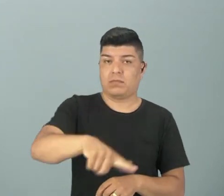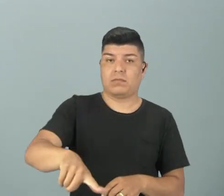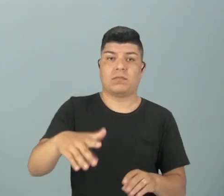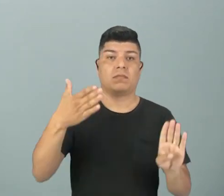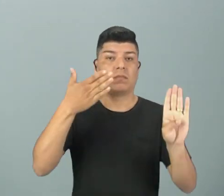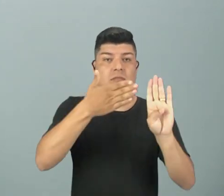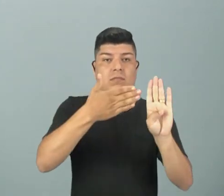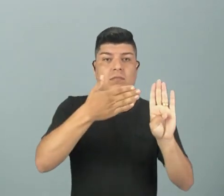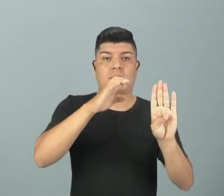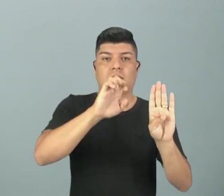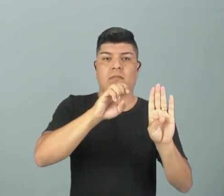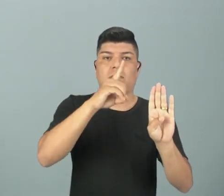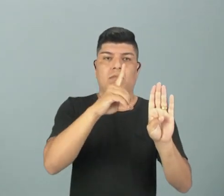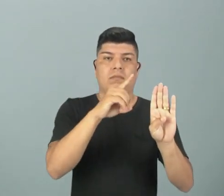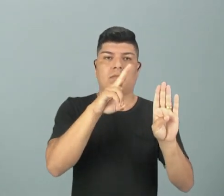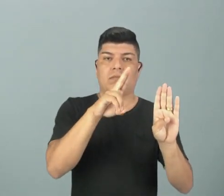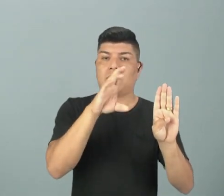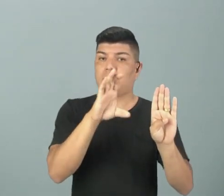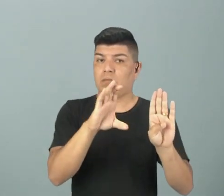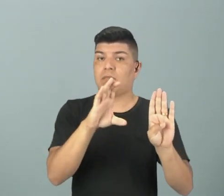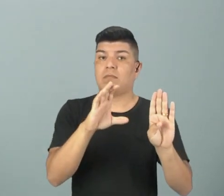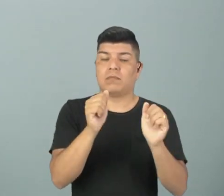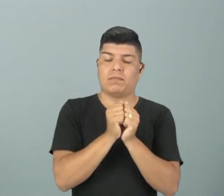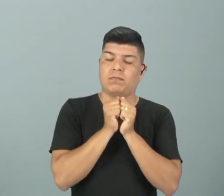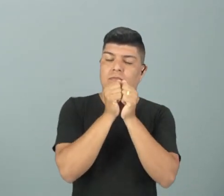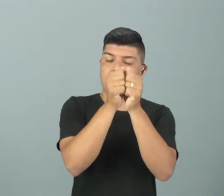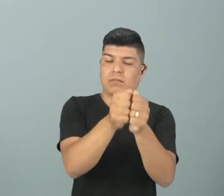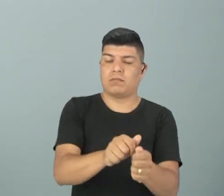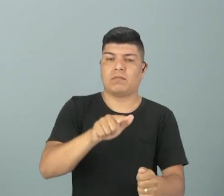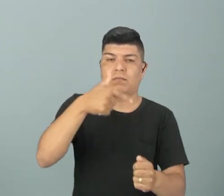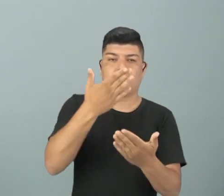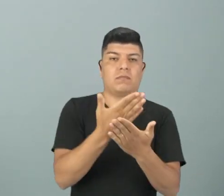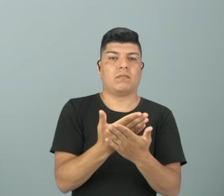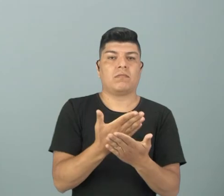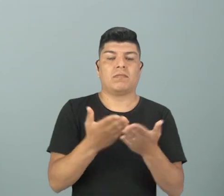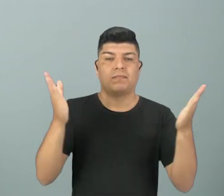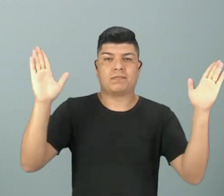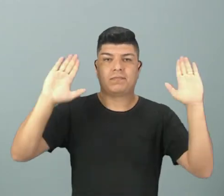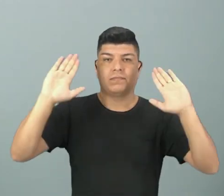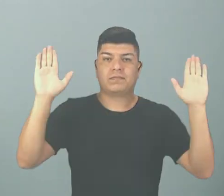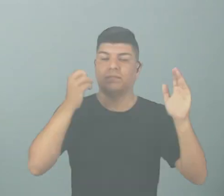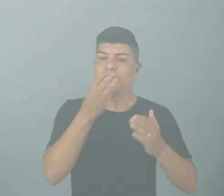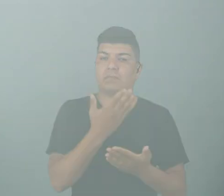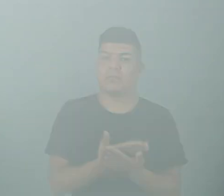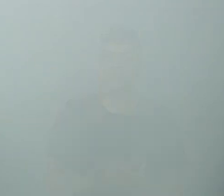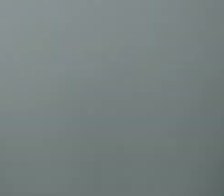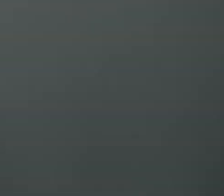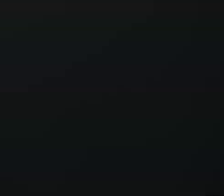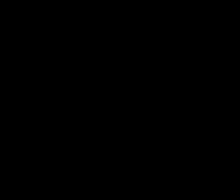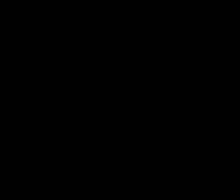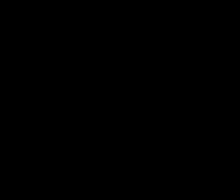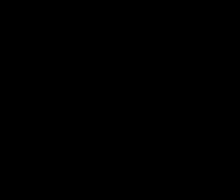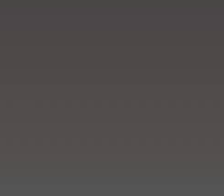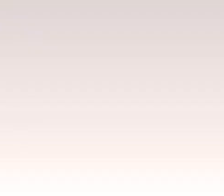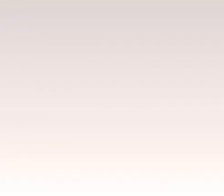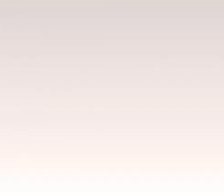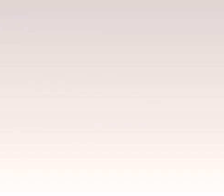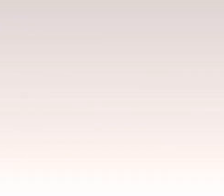as seis a nossa plataforma educ e fique com a gente aqui para as próximas aulas até mais e bons estudos